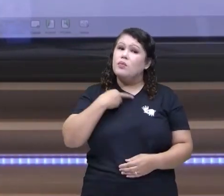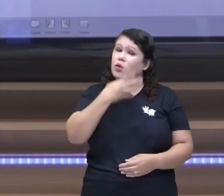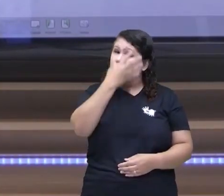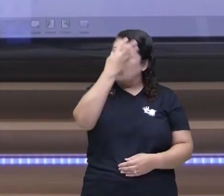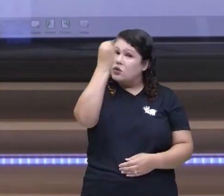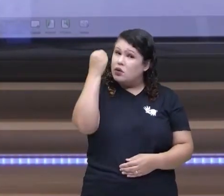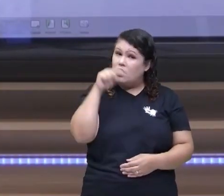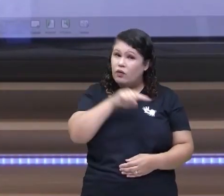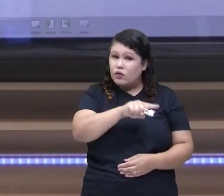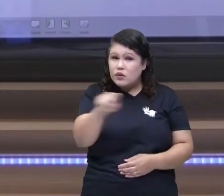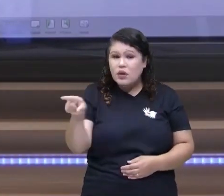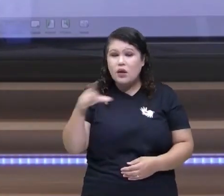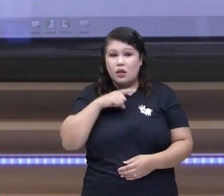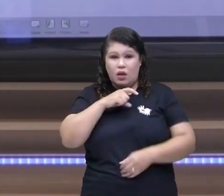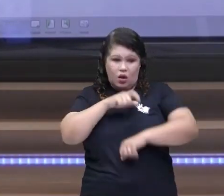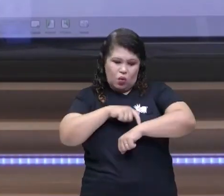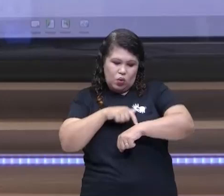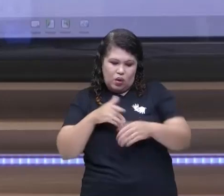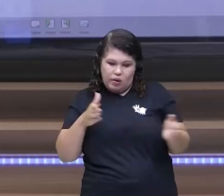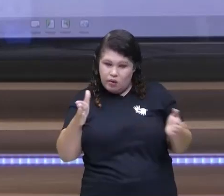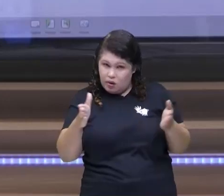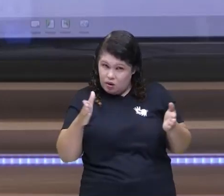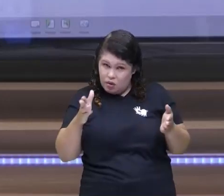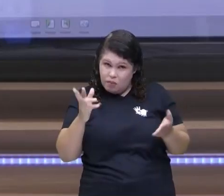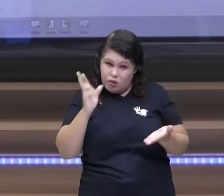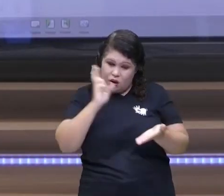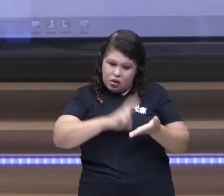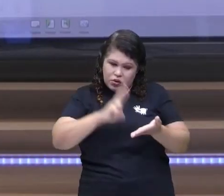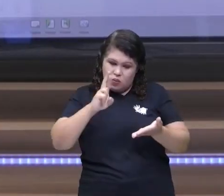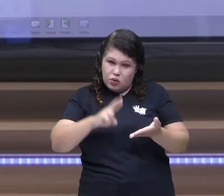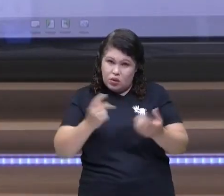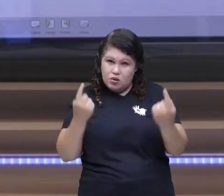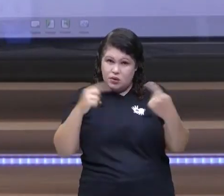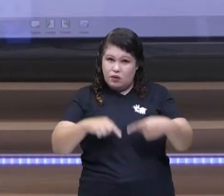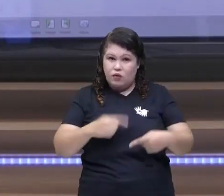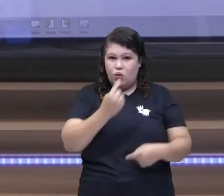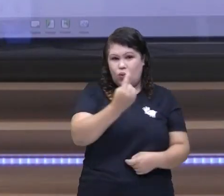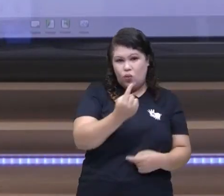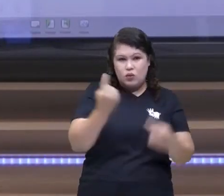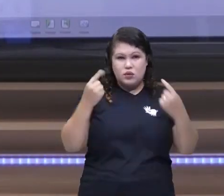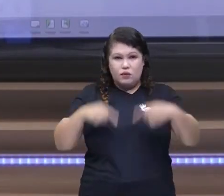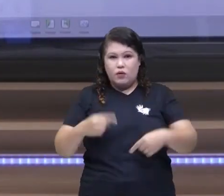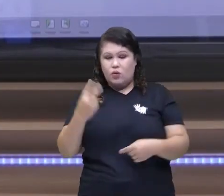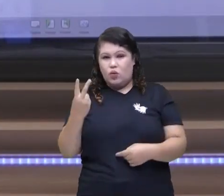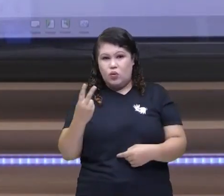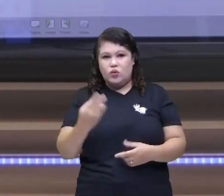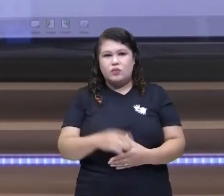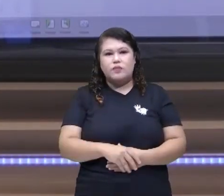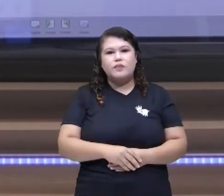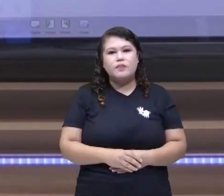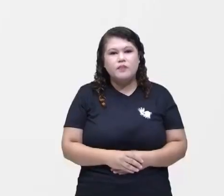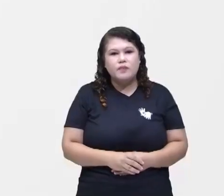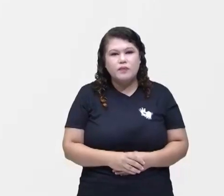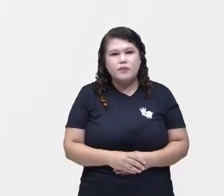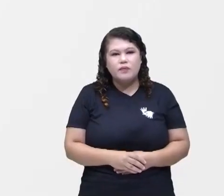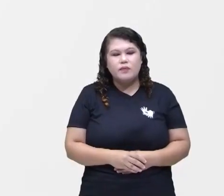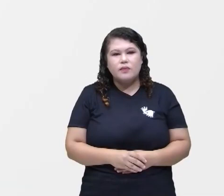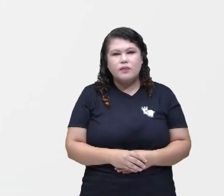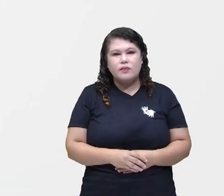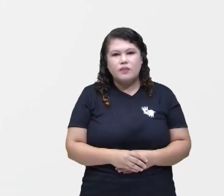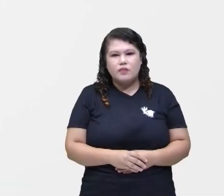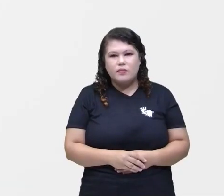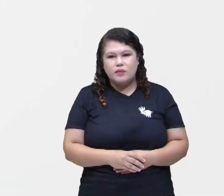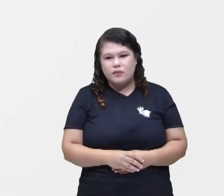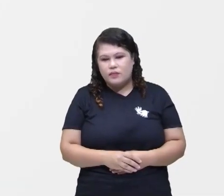para responder essas questões, certo? Então, vou deixar agora com vocês exercitando.